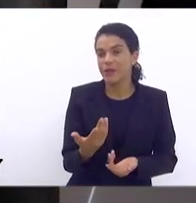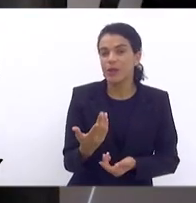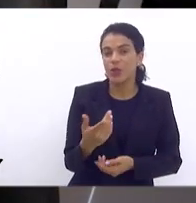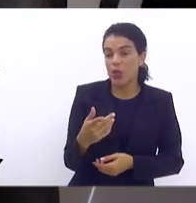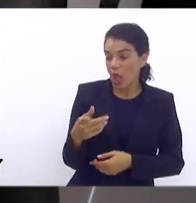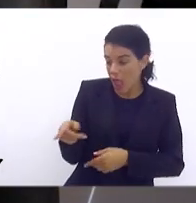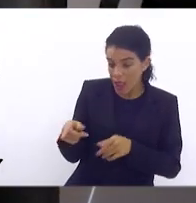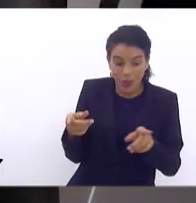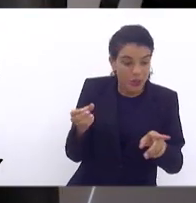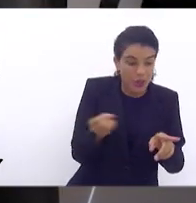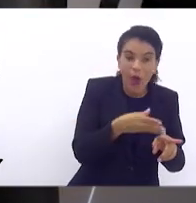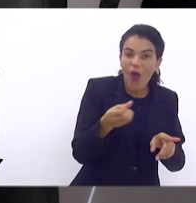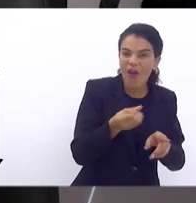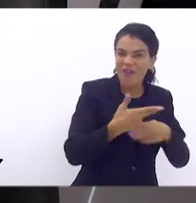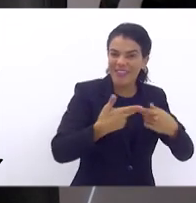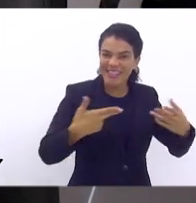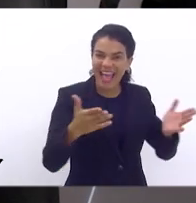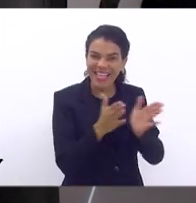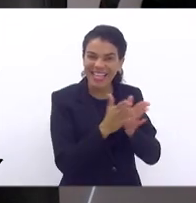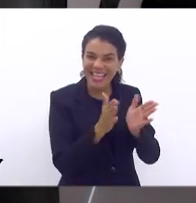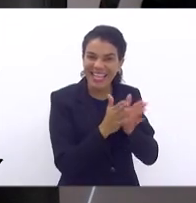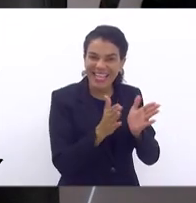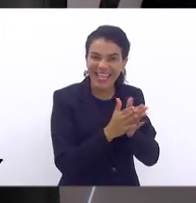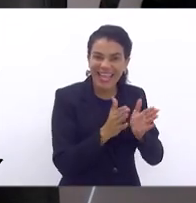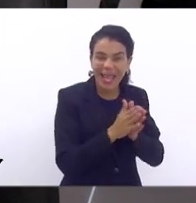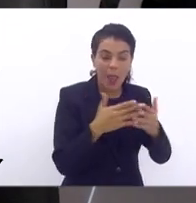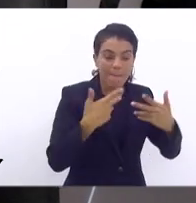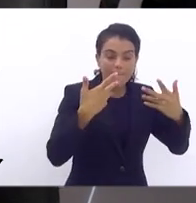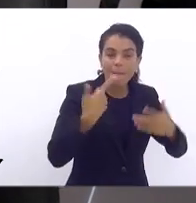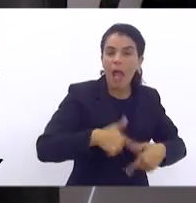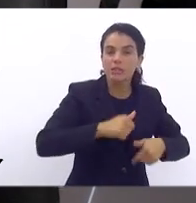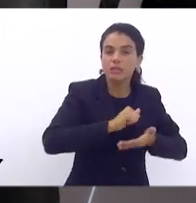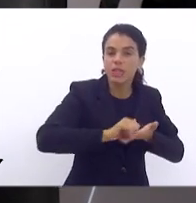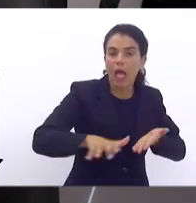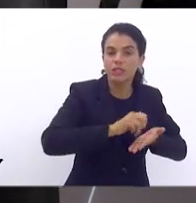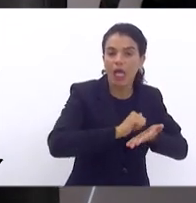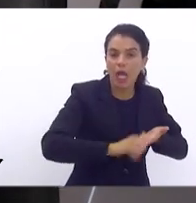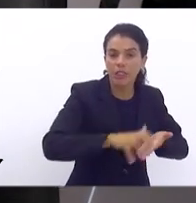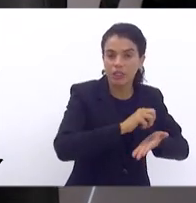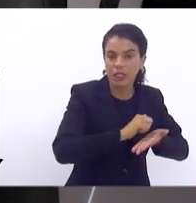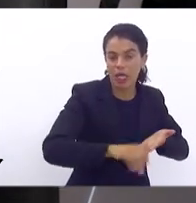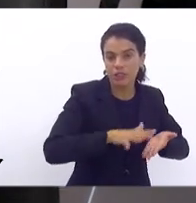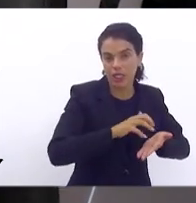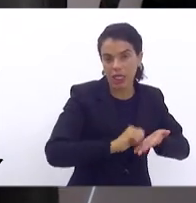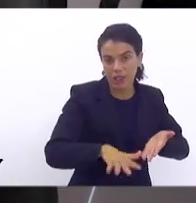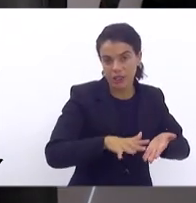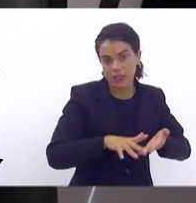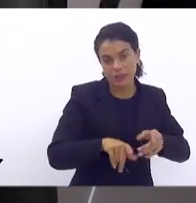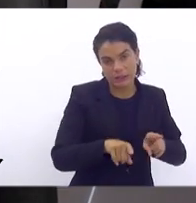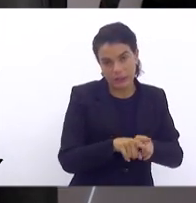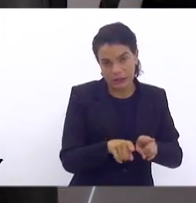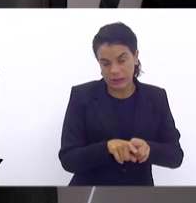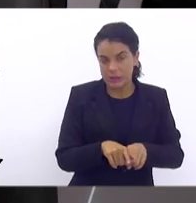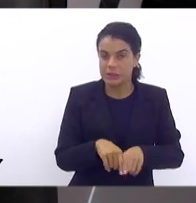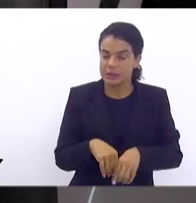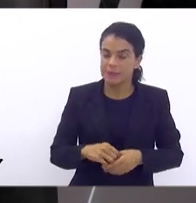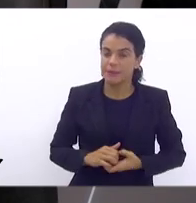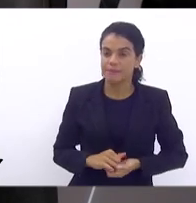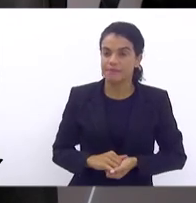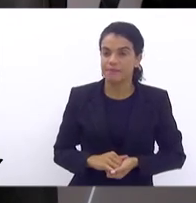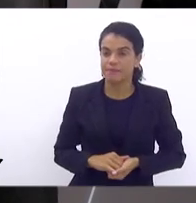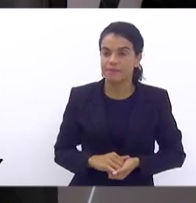tudo que é novo necessita mais dispêndio de dinheiro e vão ser né mais mais onerosos